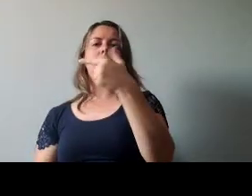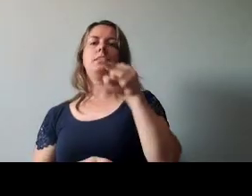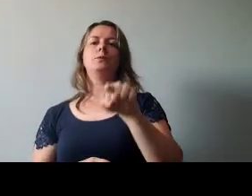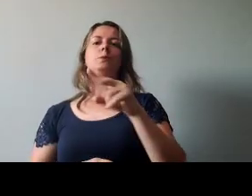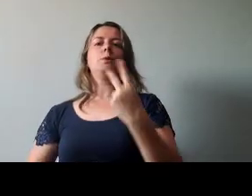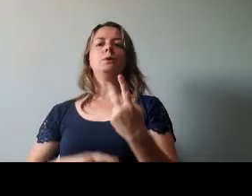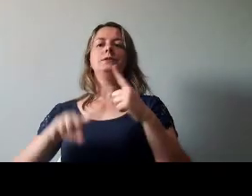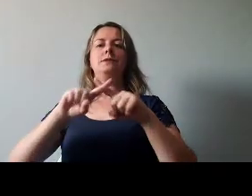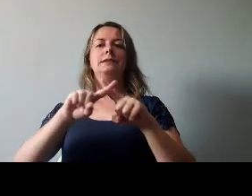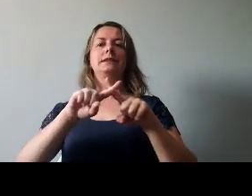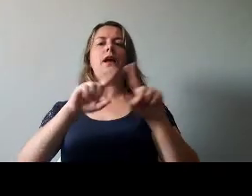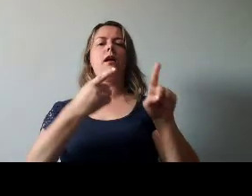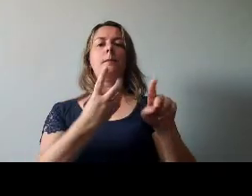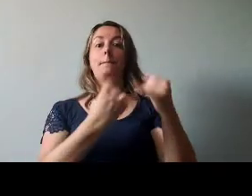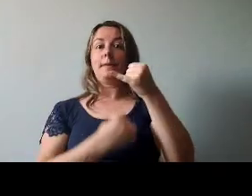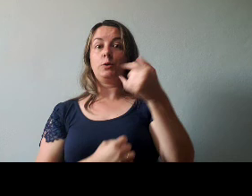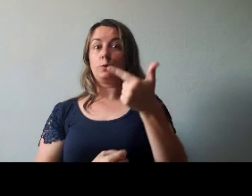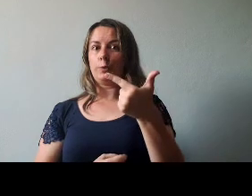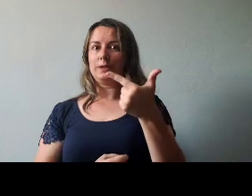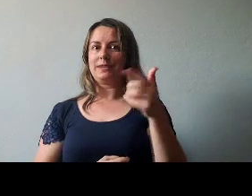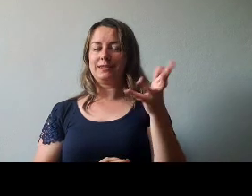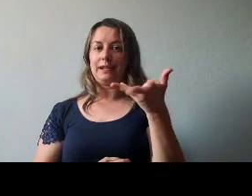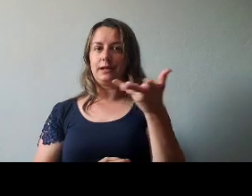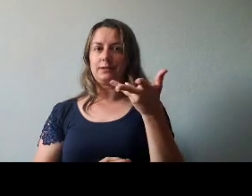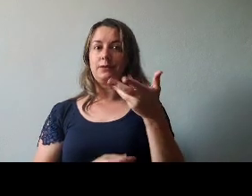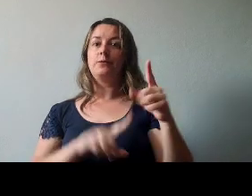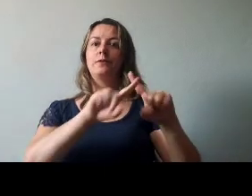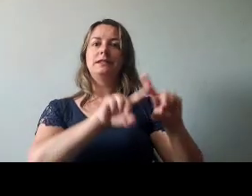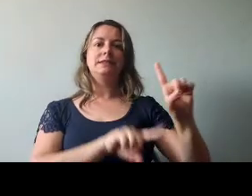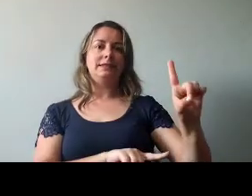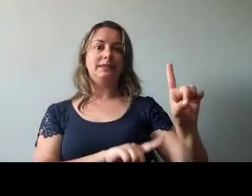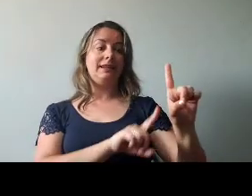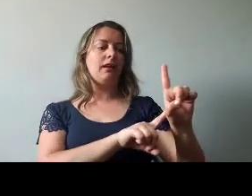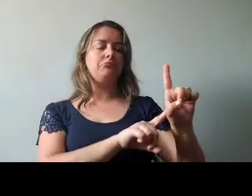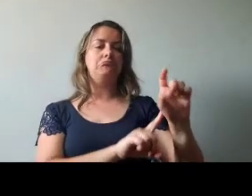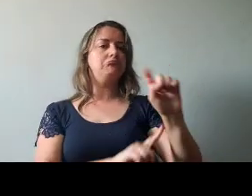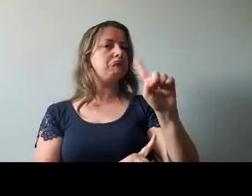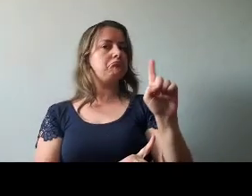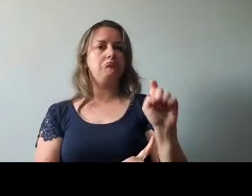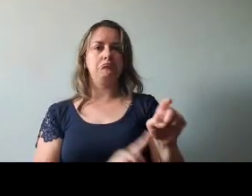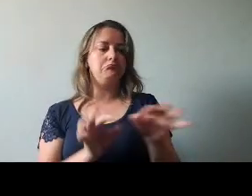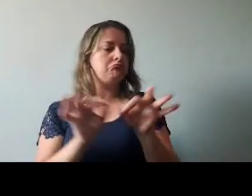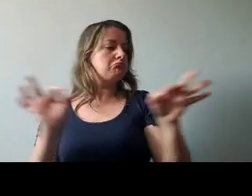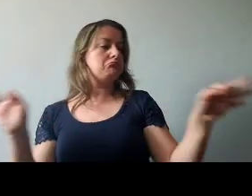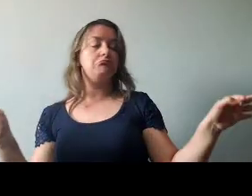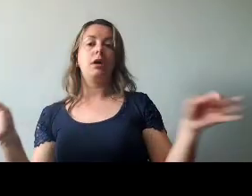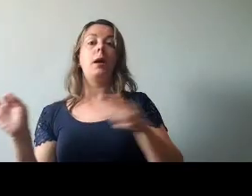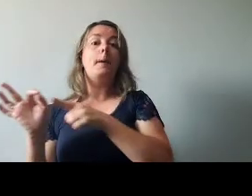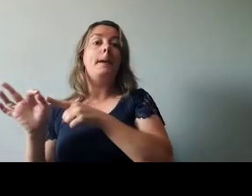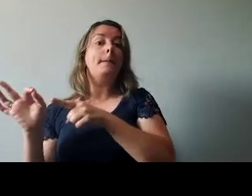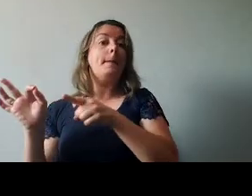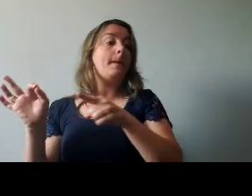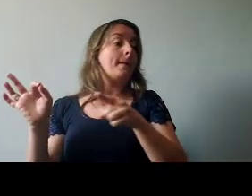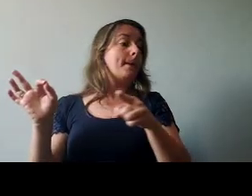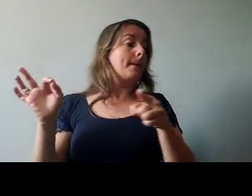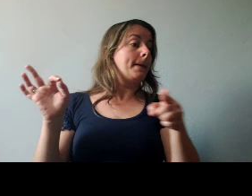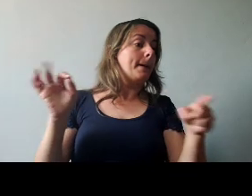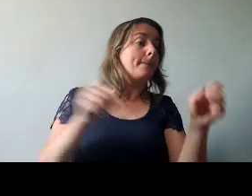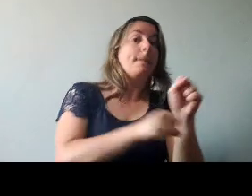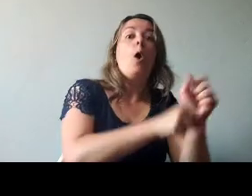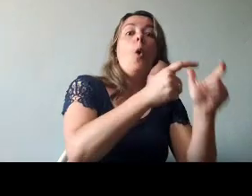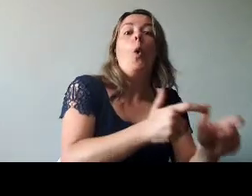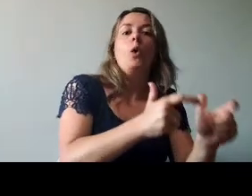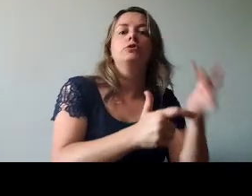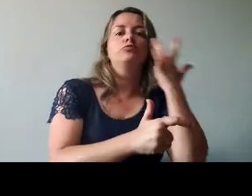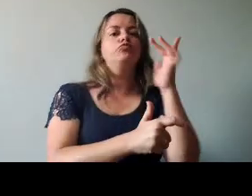que agora eu não sei quanto que é a distância. 20 ao quadrado, 400, 2 vezes 2, 4, vezes d, 4d.